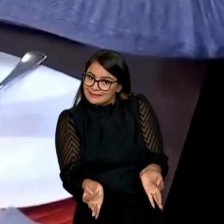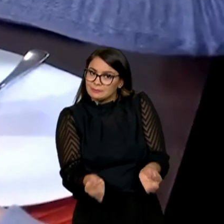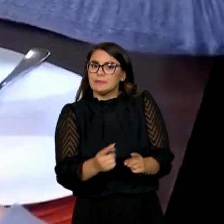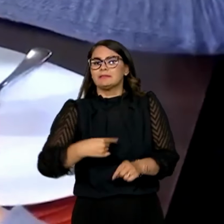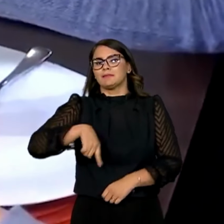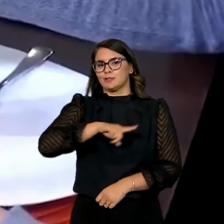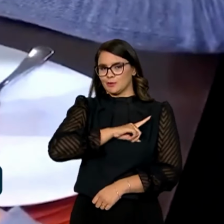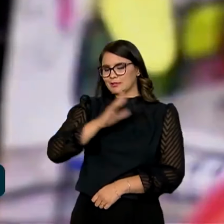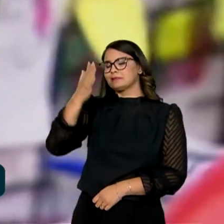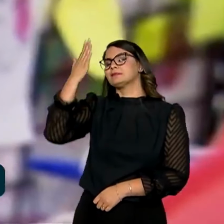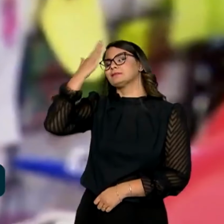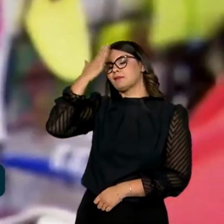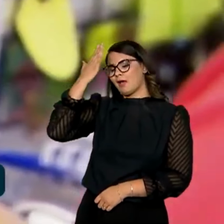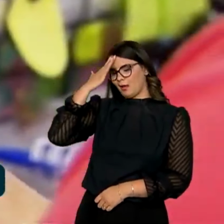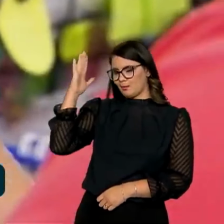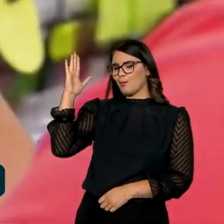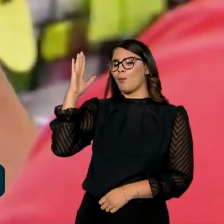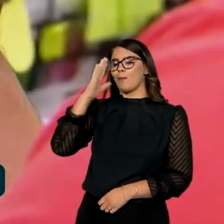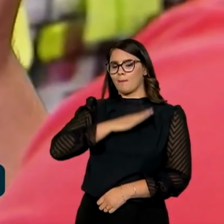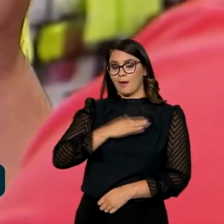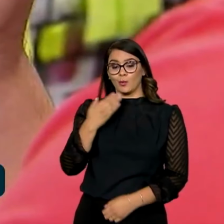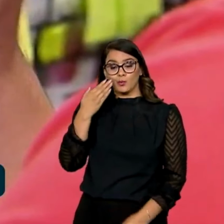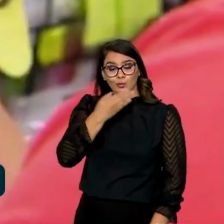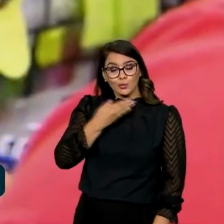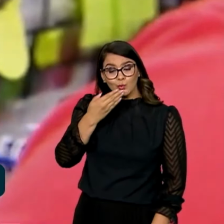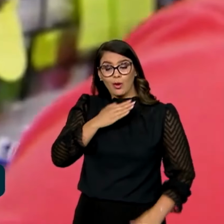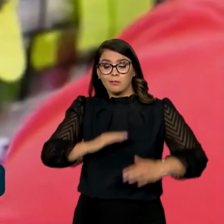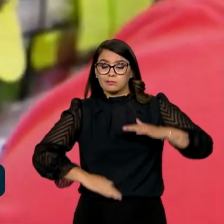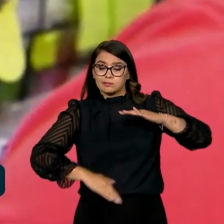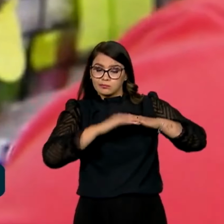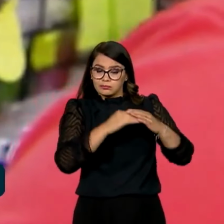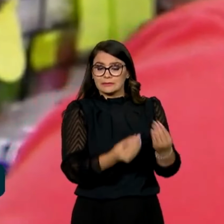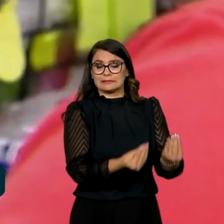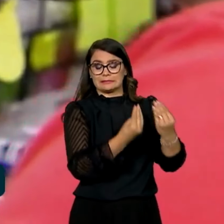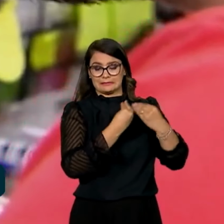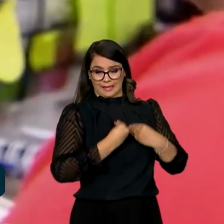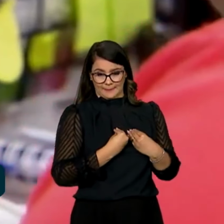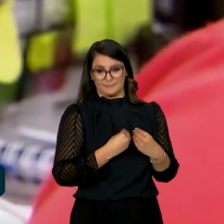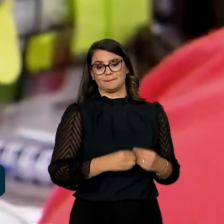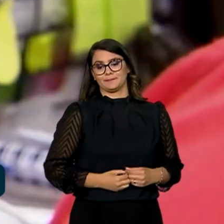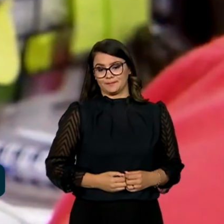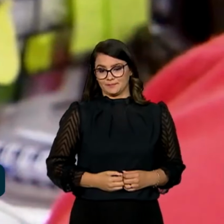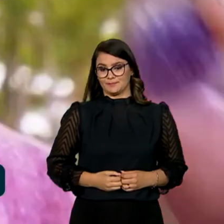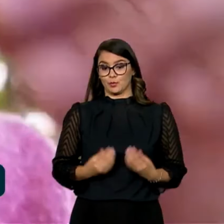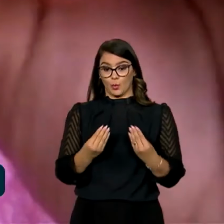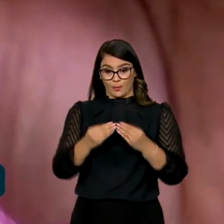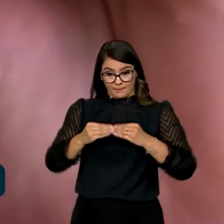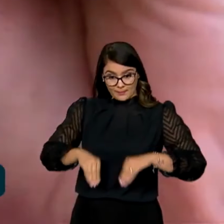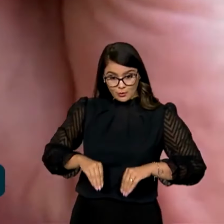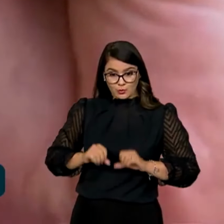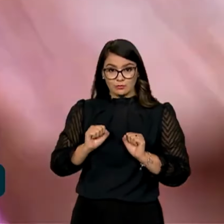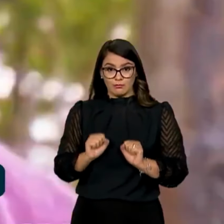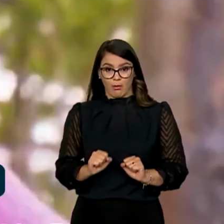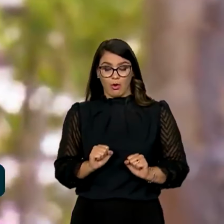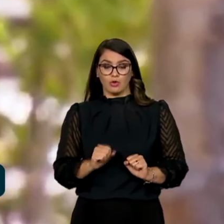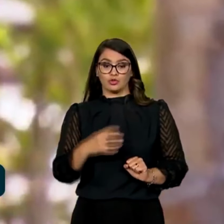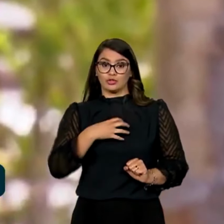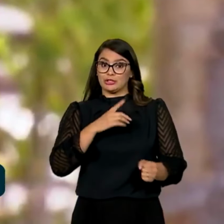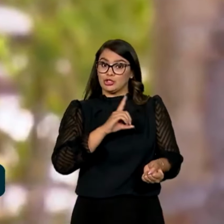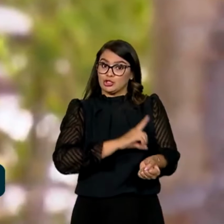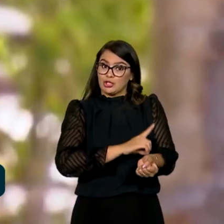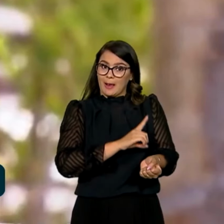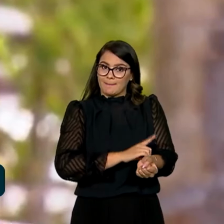já sabe os males que o açúcar em excesso pode trazer. O prejuízo pode vir na forma de